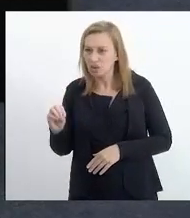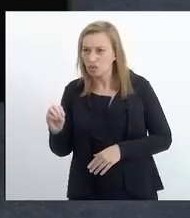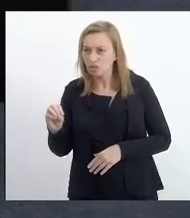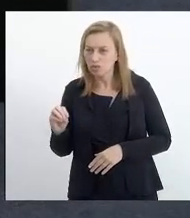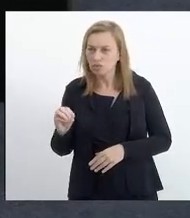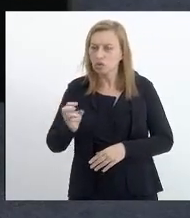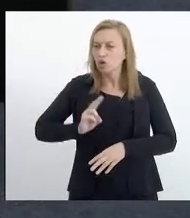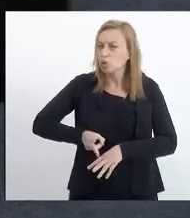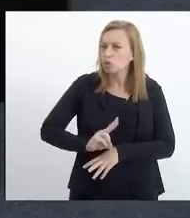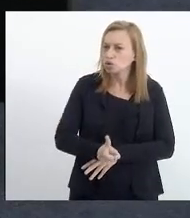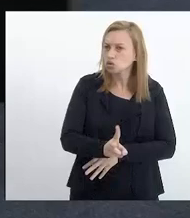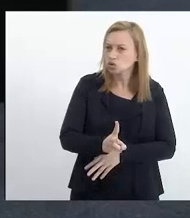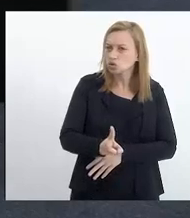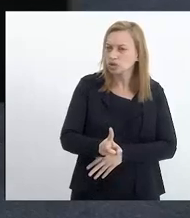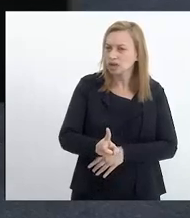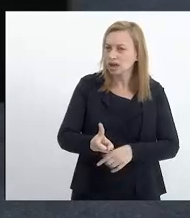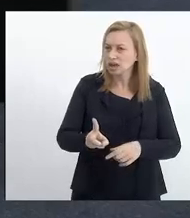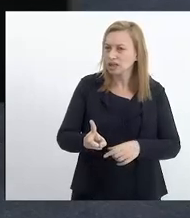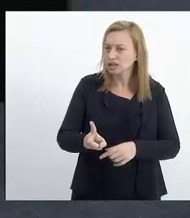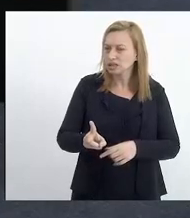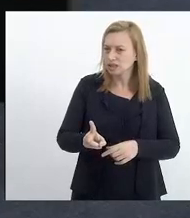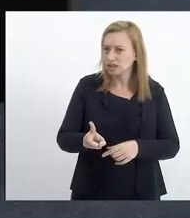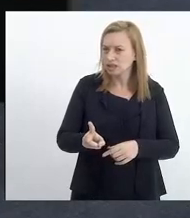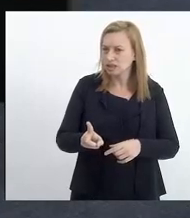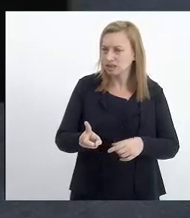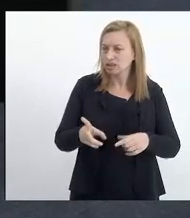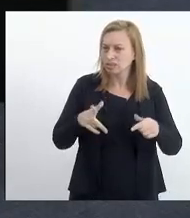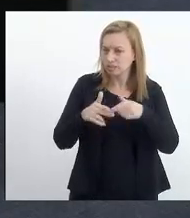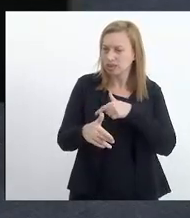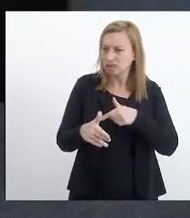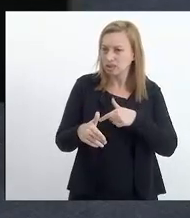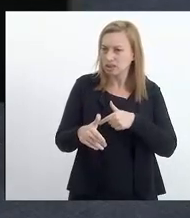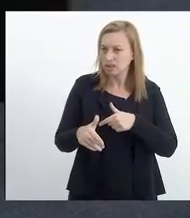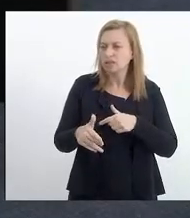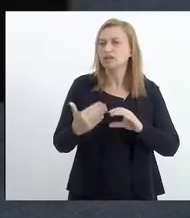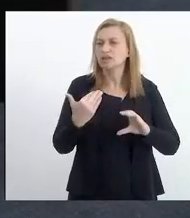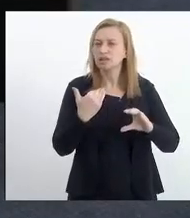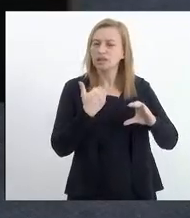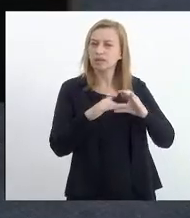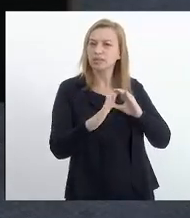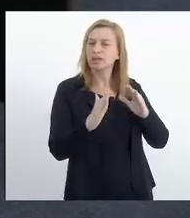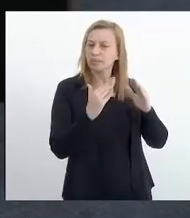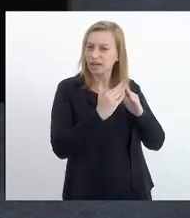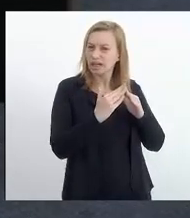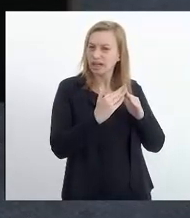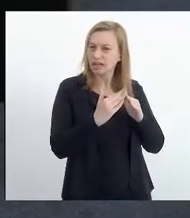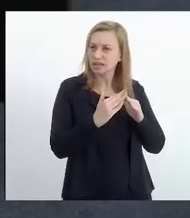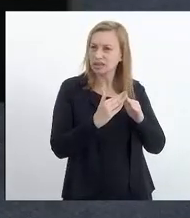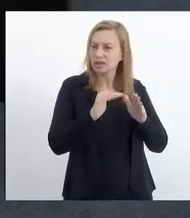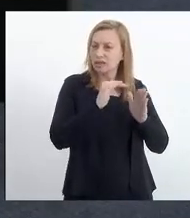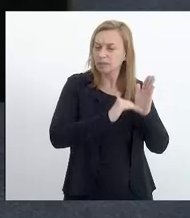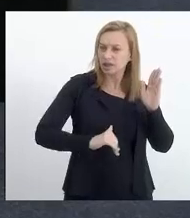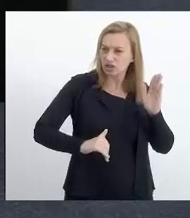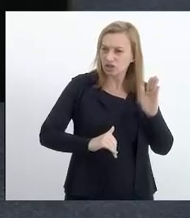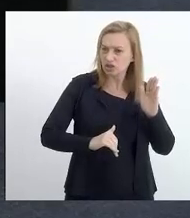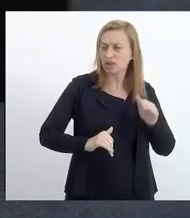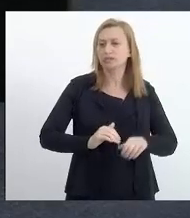desse continuidade a um projeto de lei que estava sendo encaminhado para casa para retirar o